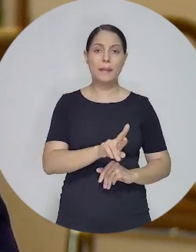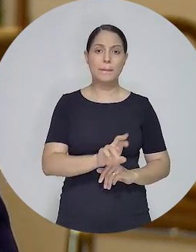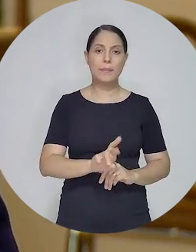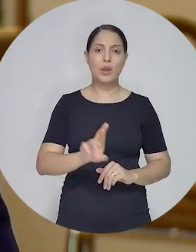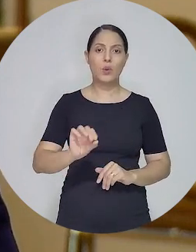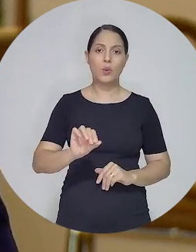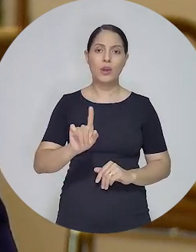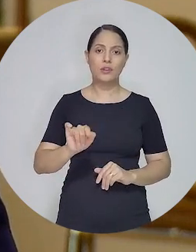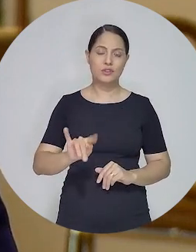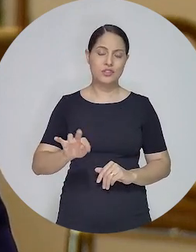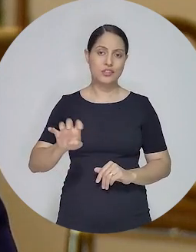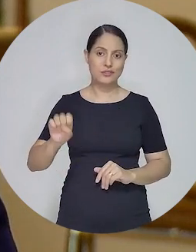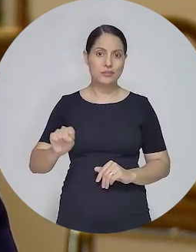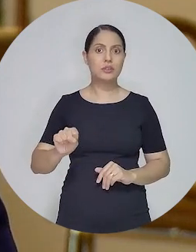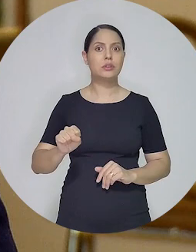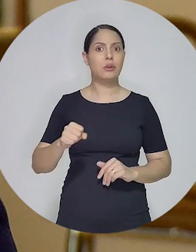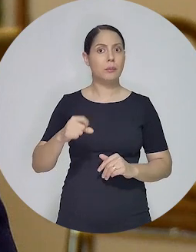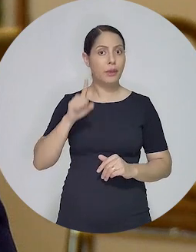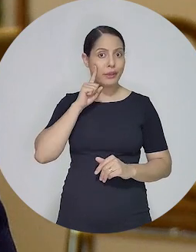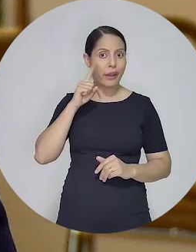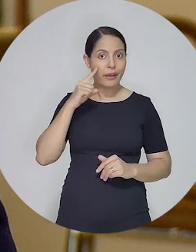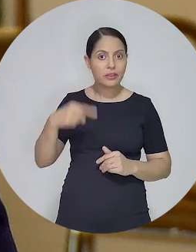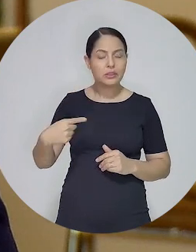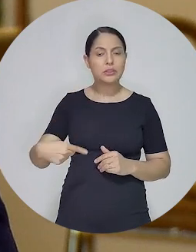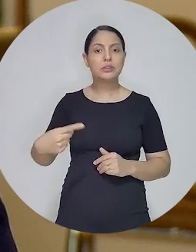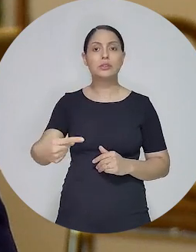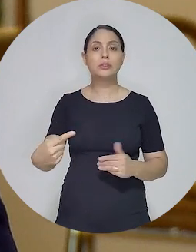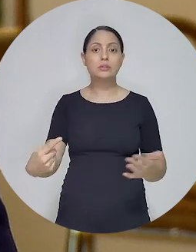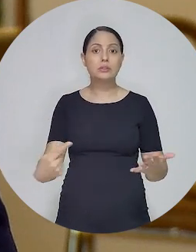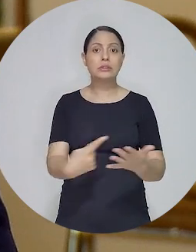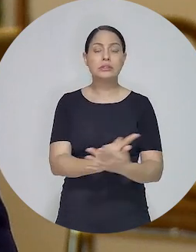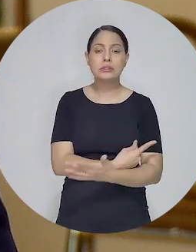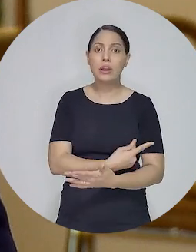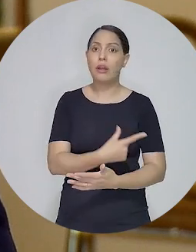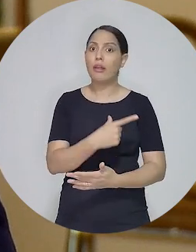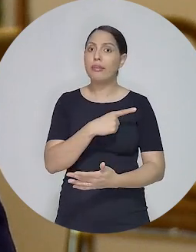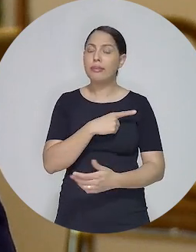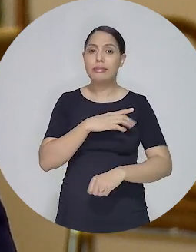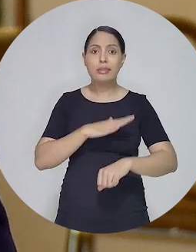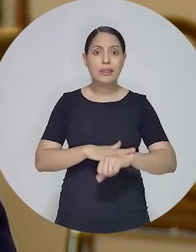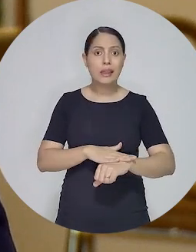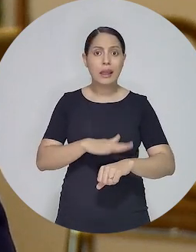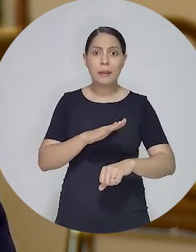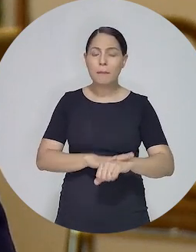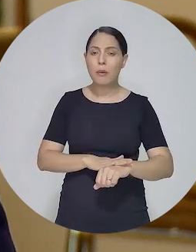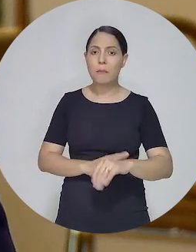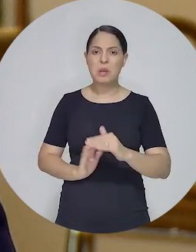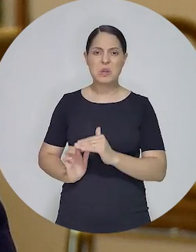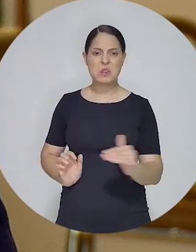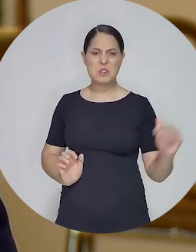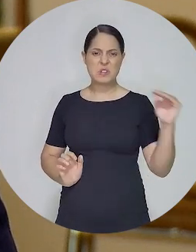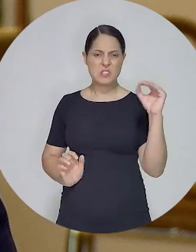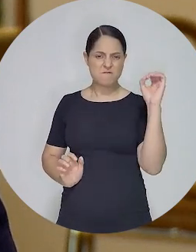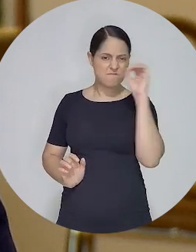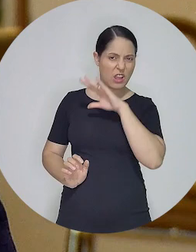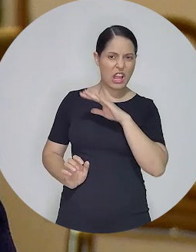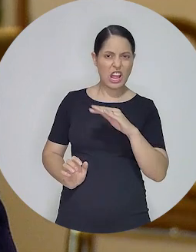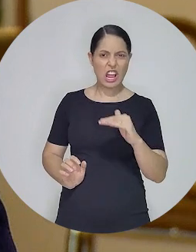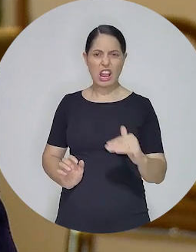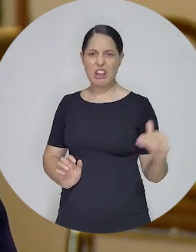das prerrogativas, por exemplo, que a cada dia que passa nós nos deparamos com cenas